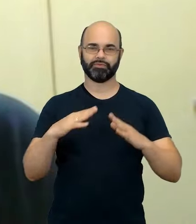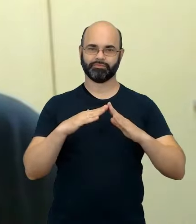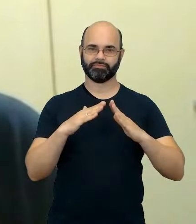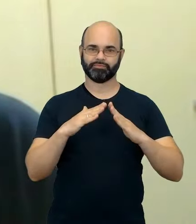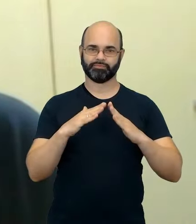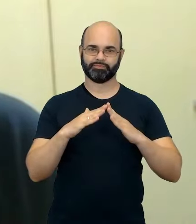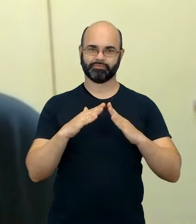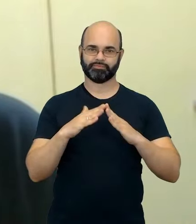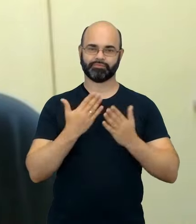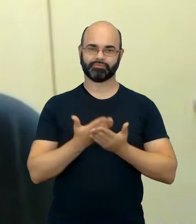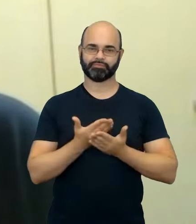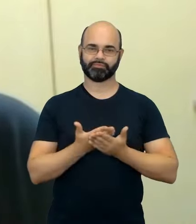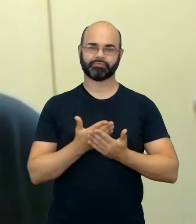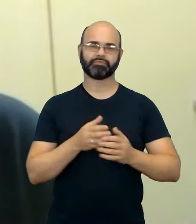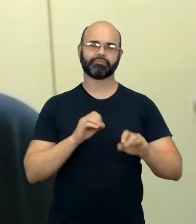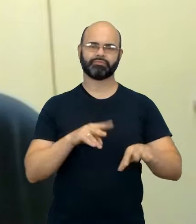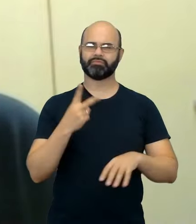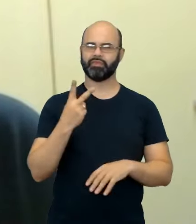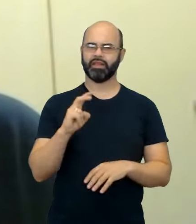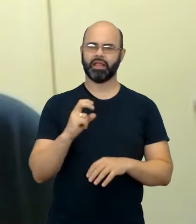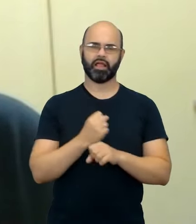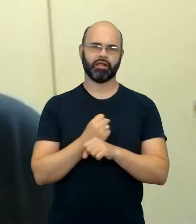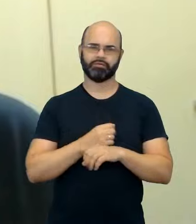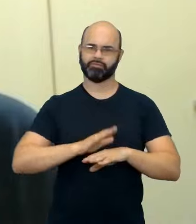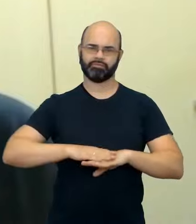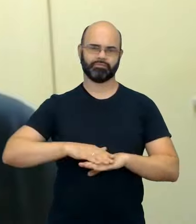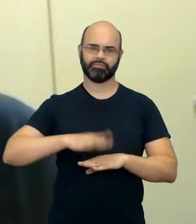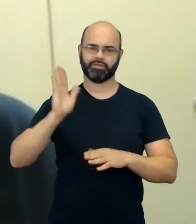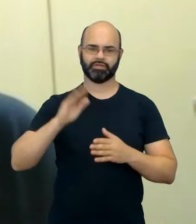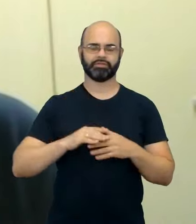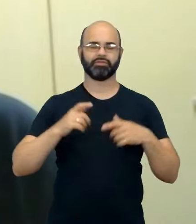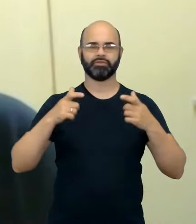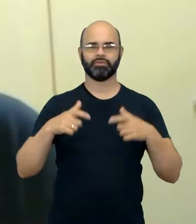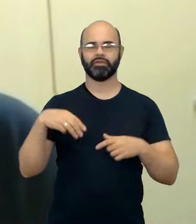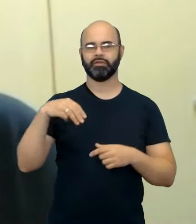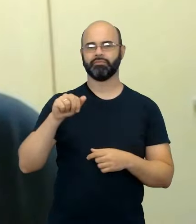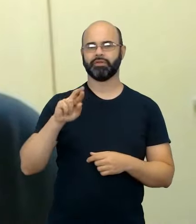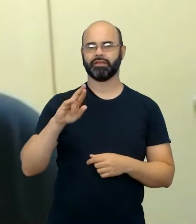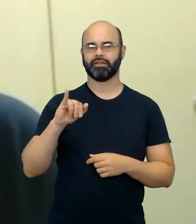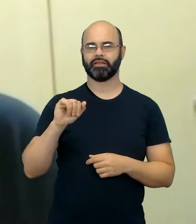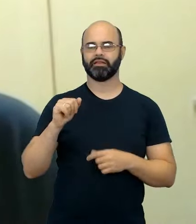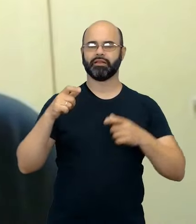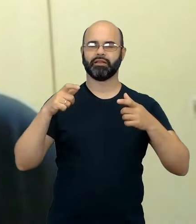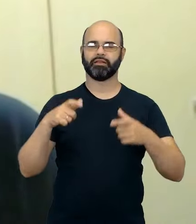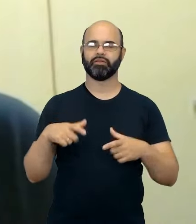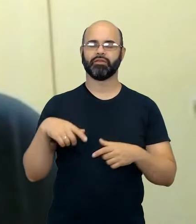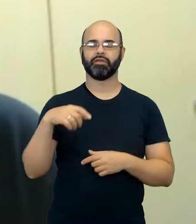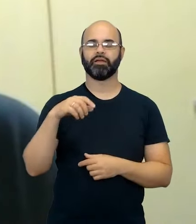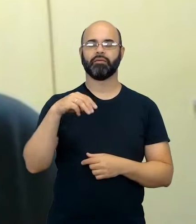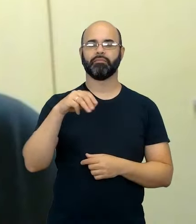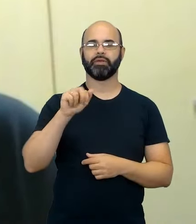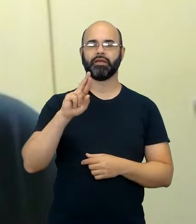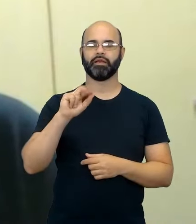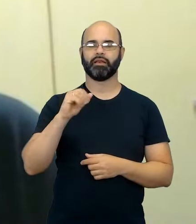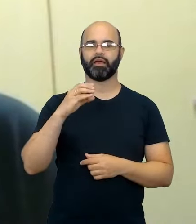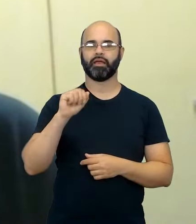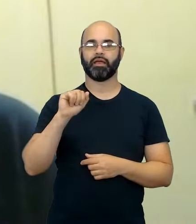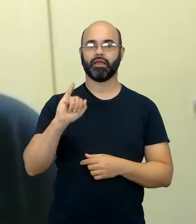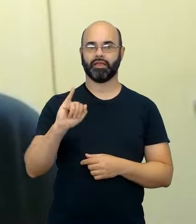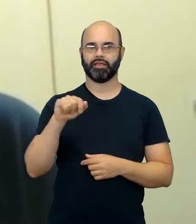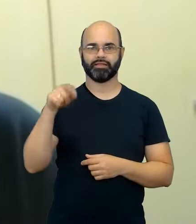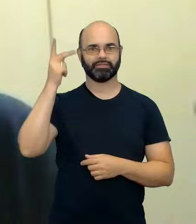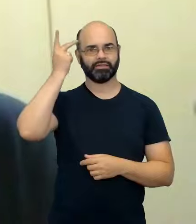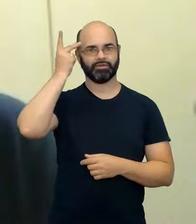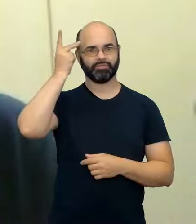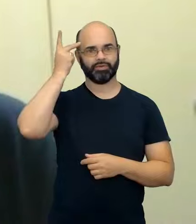No momento, atuo na Escola Maria Aparecida Galiarini, da cidade de Maracaí, São Paulo, onde desempenho as funções